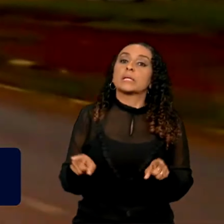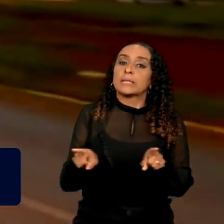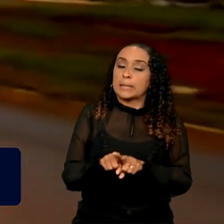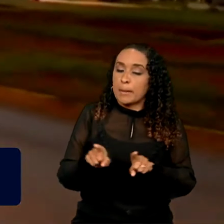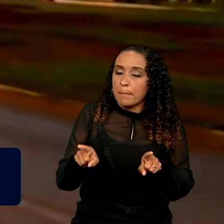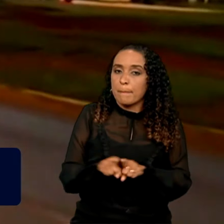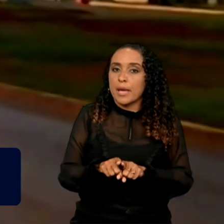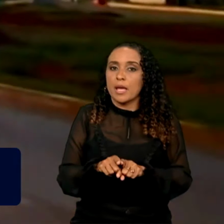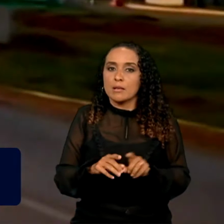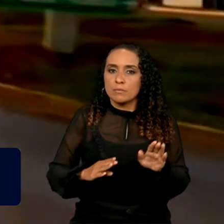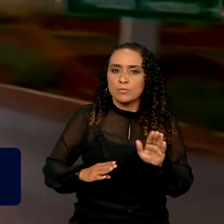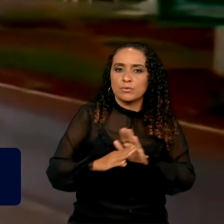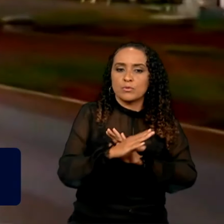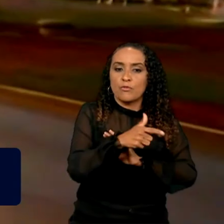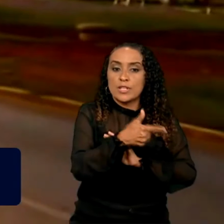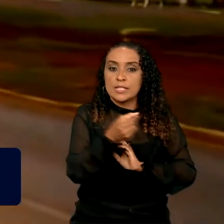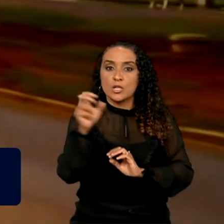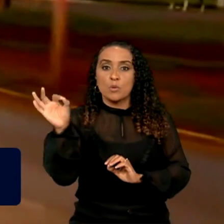disso, subiu